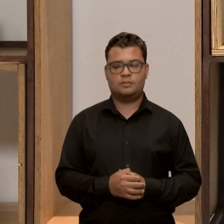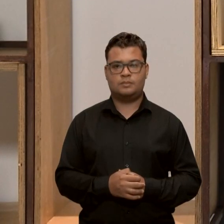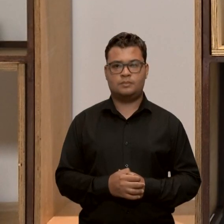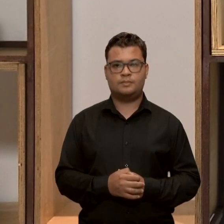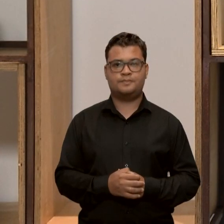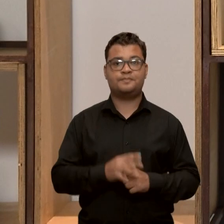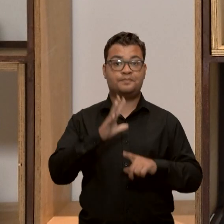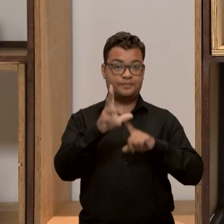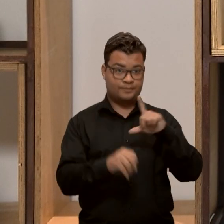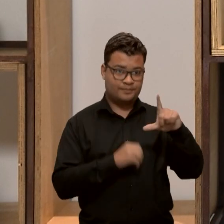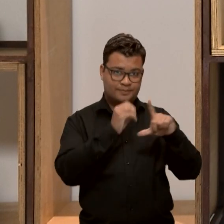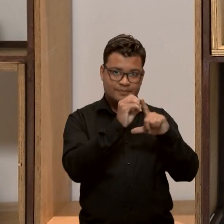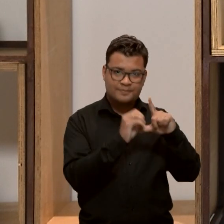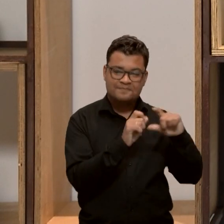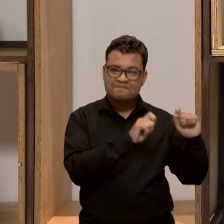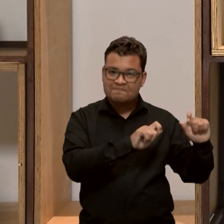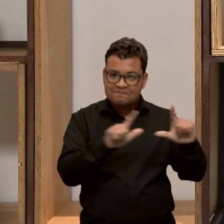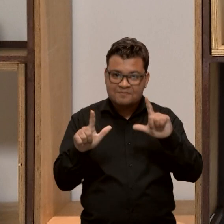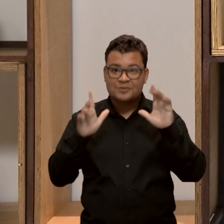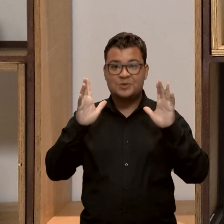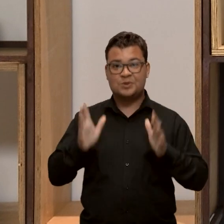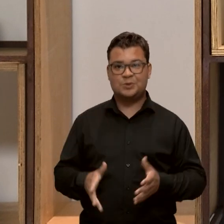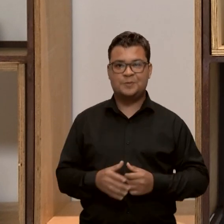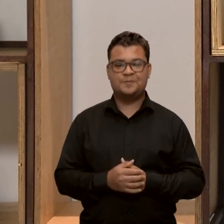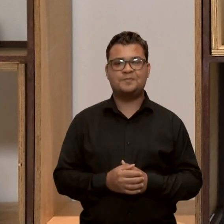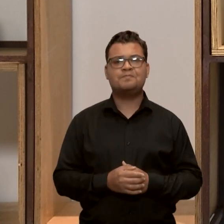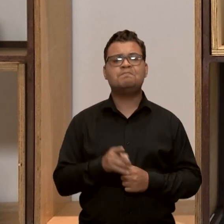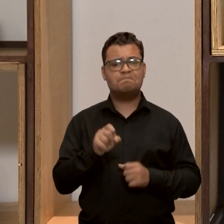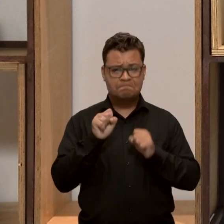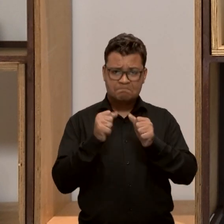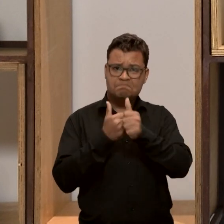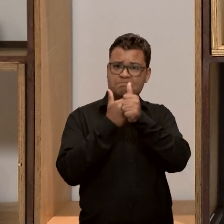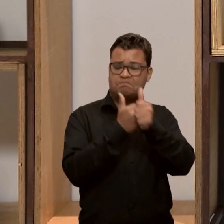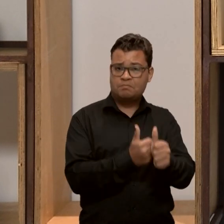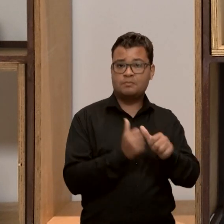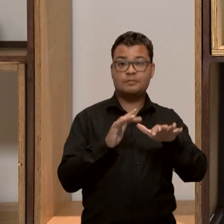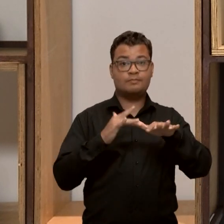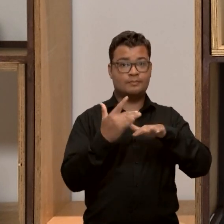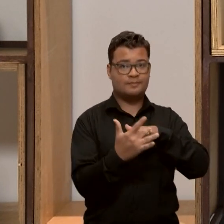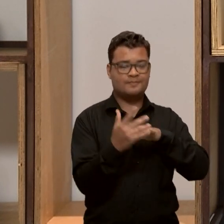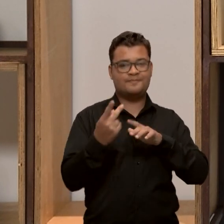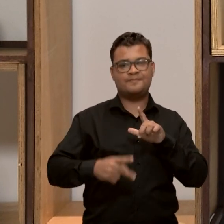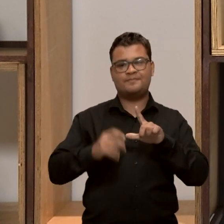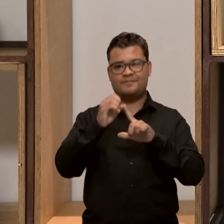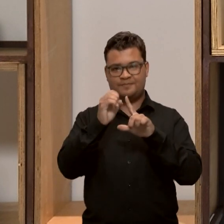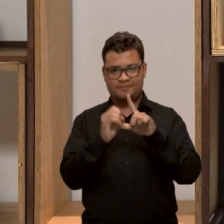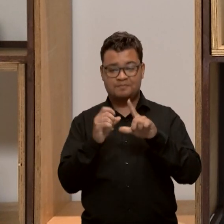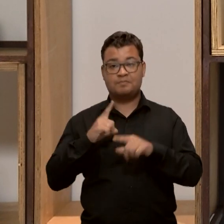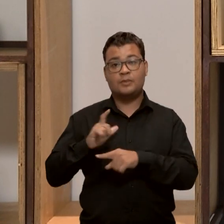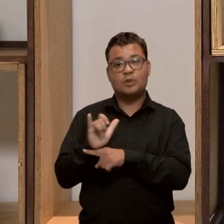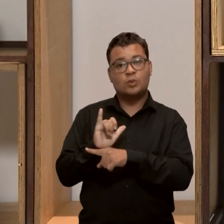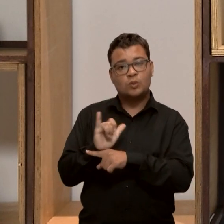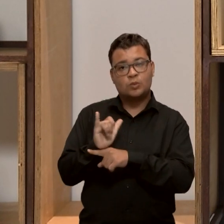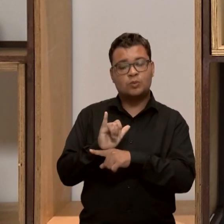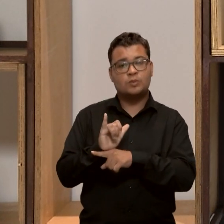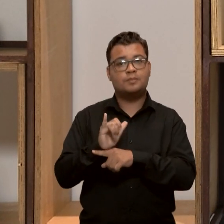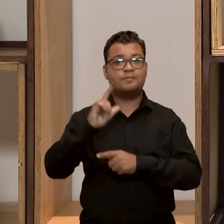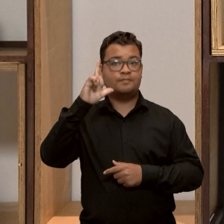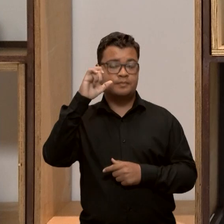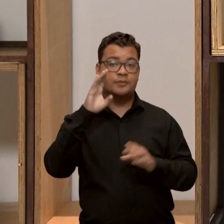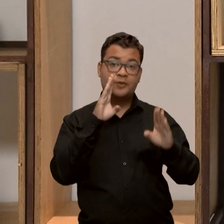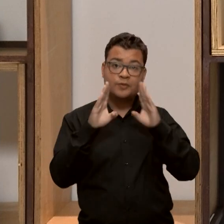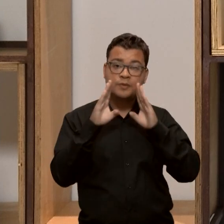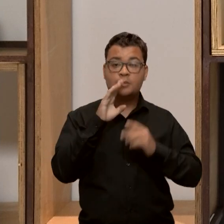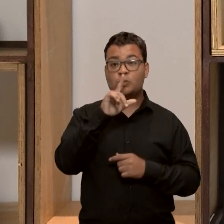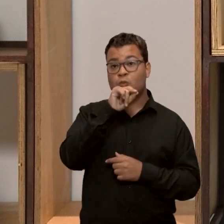Estamos de volta com o Mundo UFG de hoje. Acompanhe o nosso programa pelas redes sociais da TV UFG. Nós temos YouTube, Instagram, Facebook,